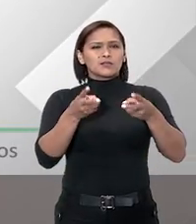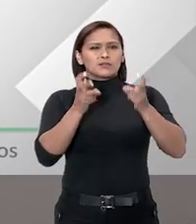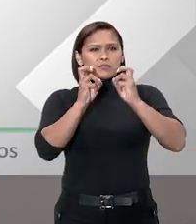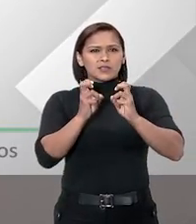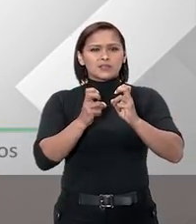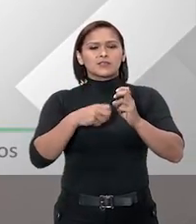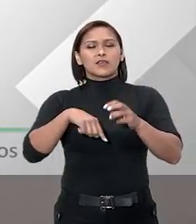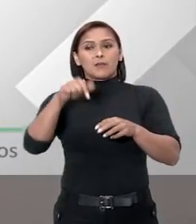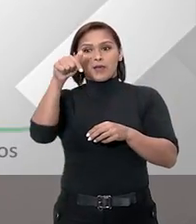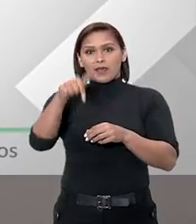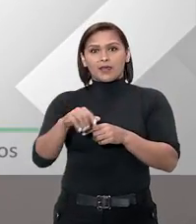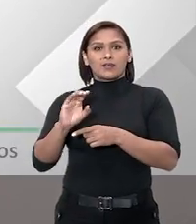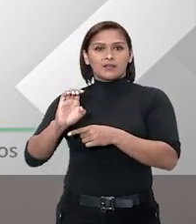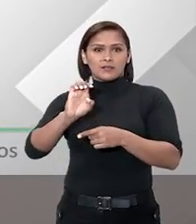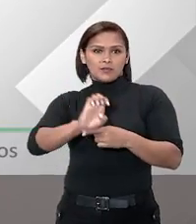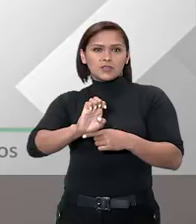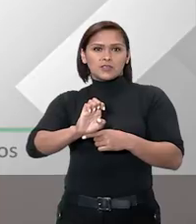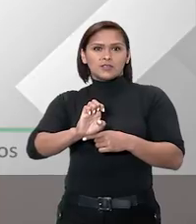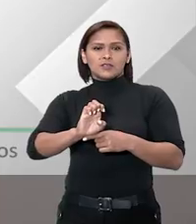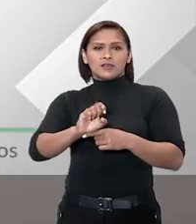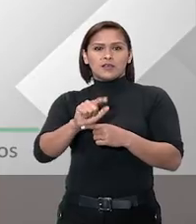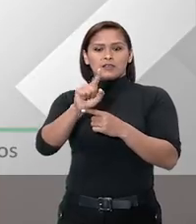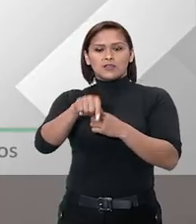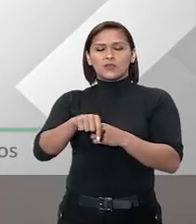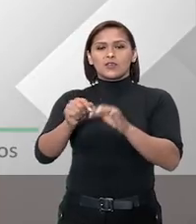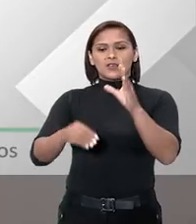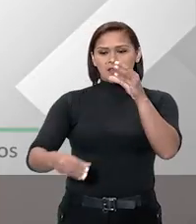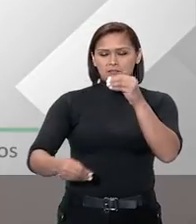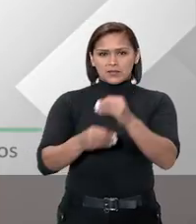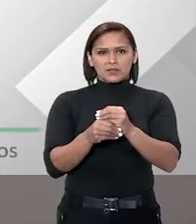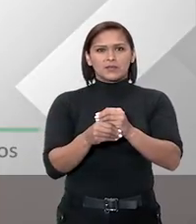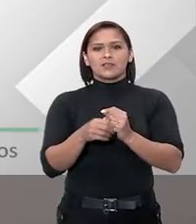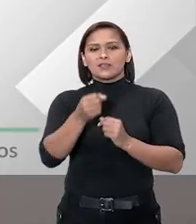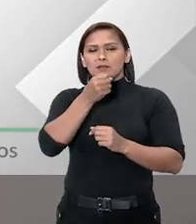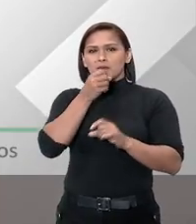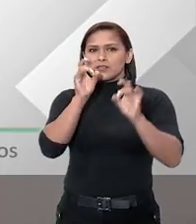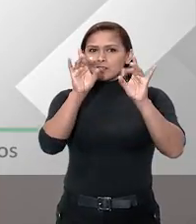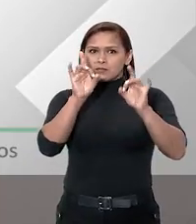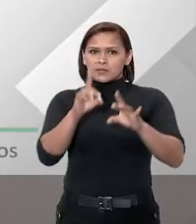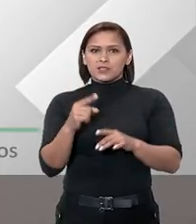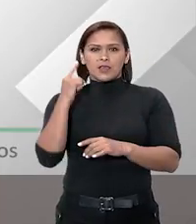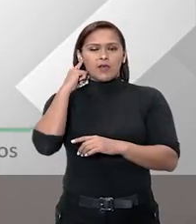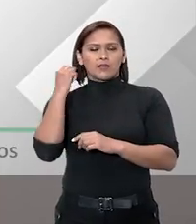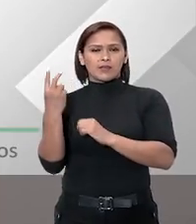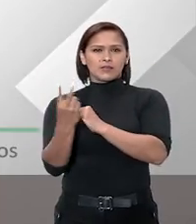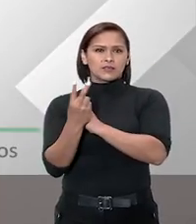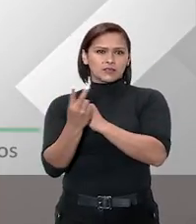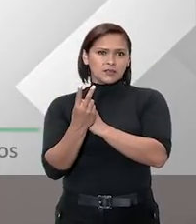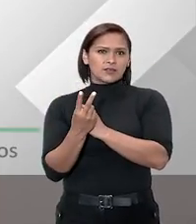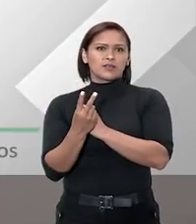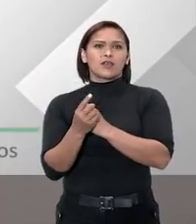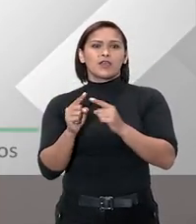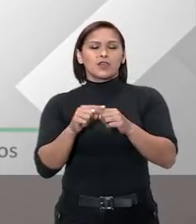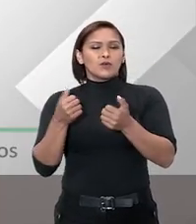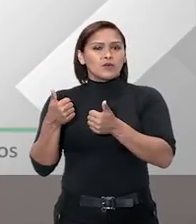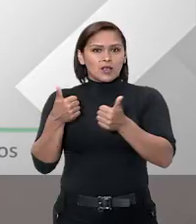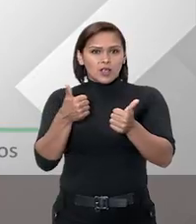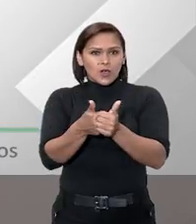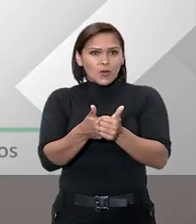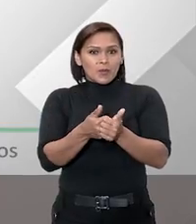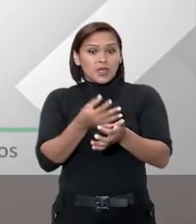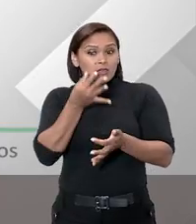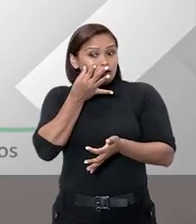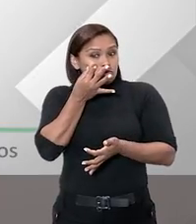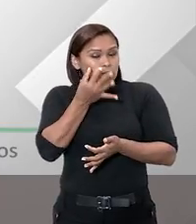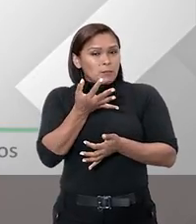observar aqui no meu estado, que a implementação do depoimento especial, a gente vê, eu estou acompanhando de